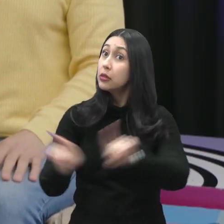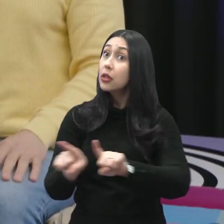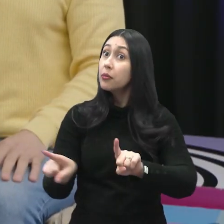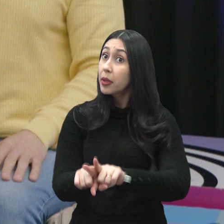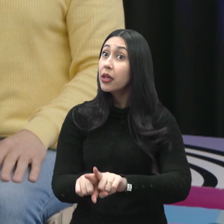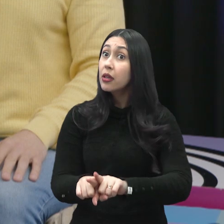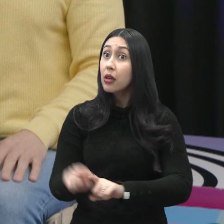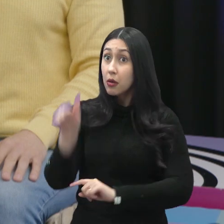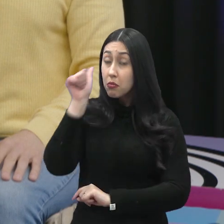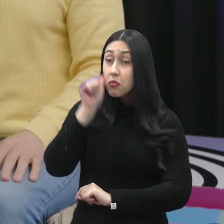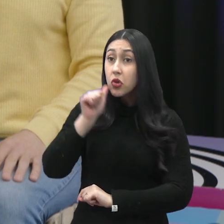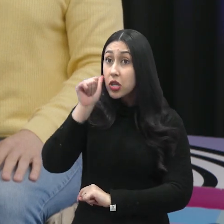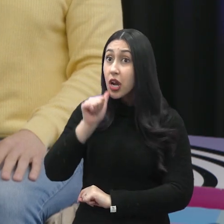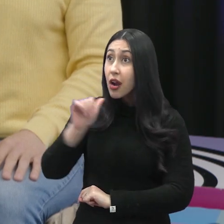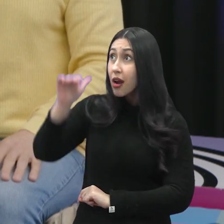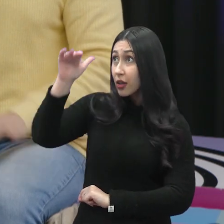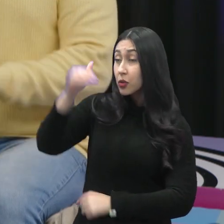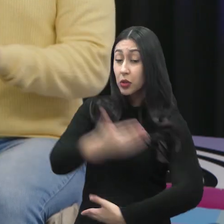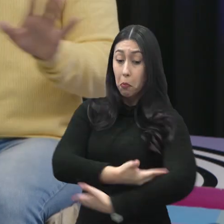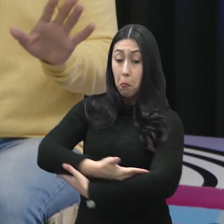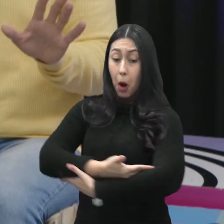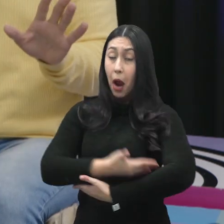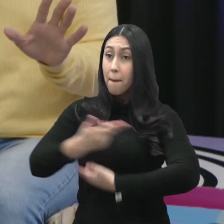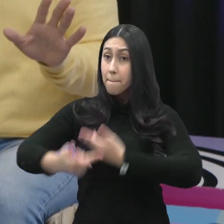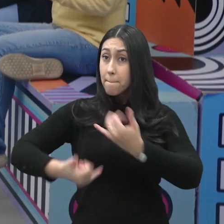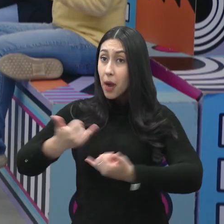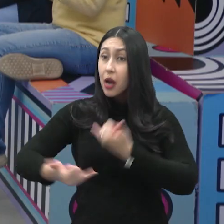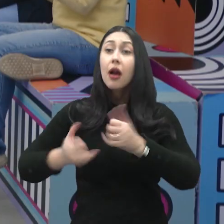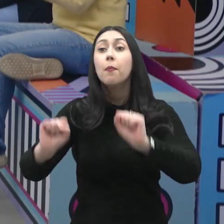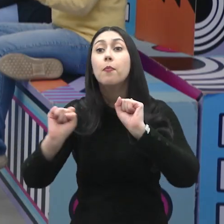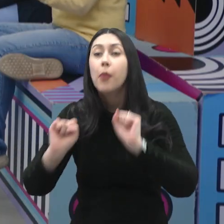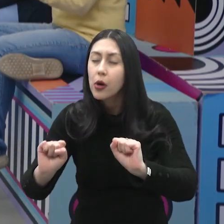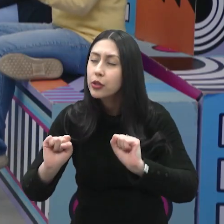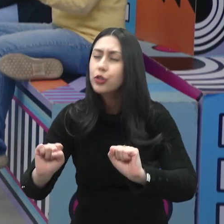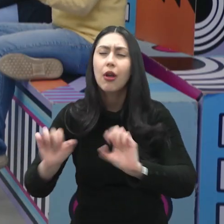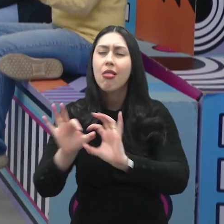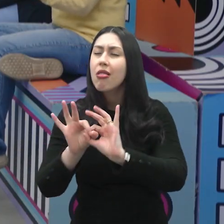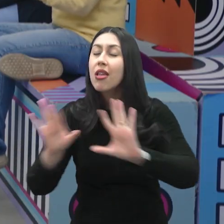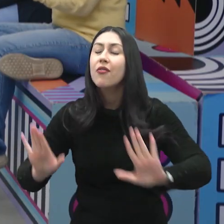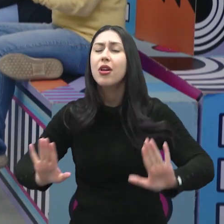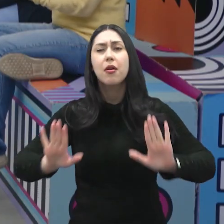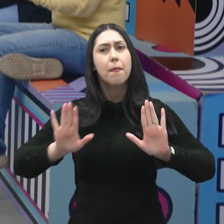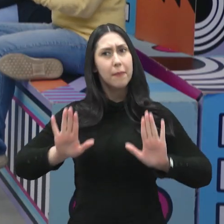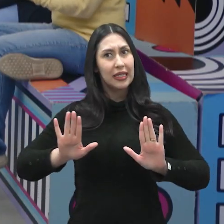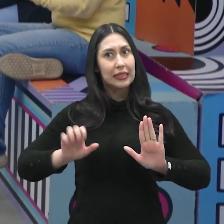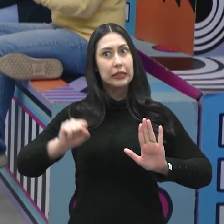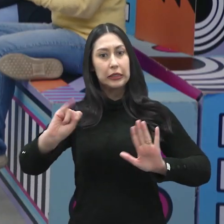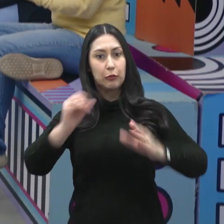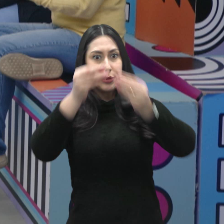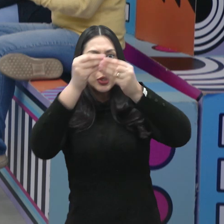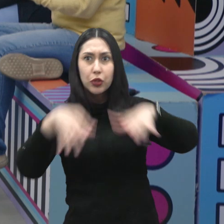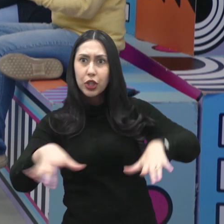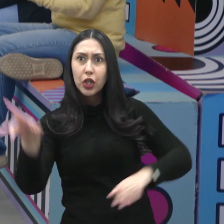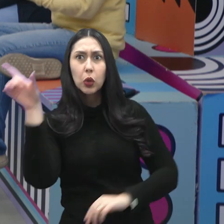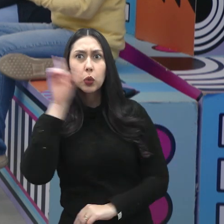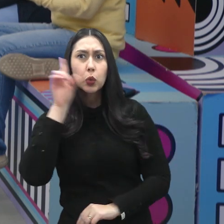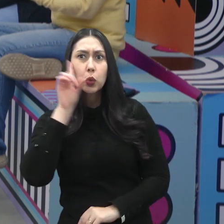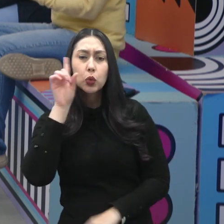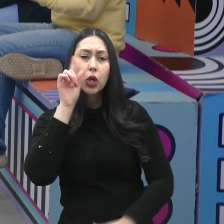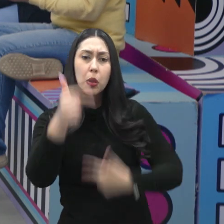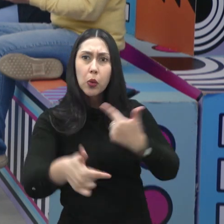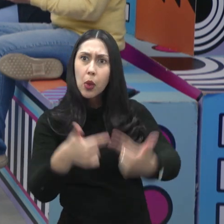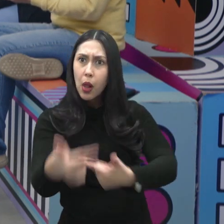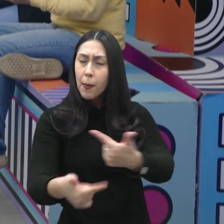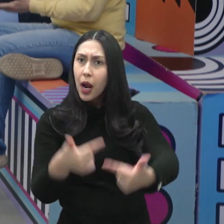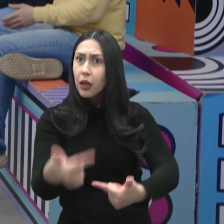Assim como estaria tudo certo também brincar de boneca depois de adulta, e isso não vem ao caso. Mas a partir do momento que a gente começa a interferir no dia a dia e nos serviços